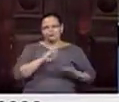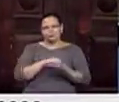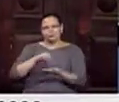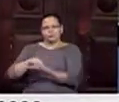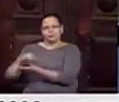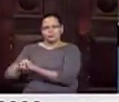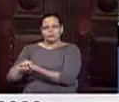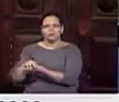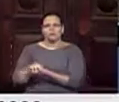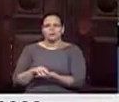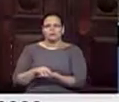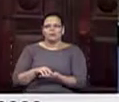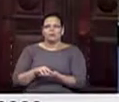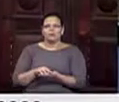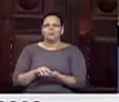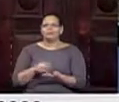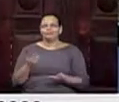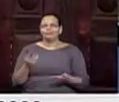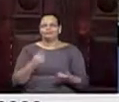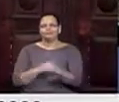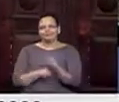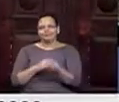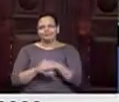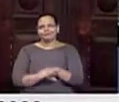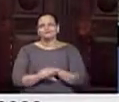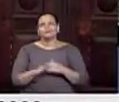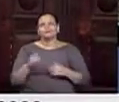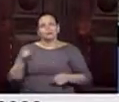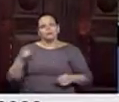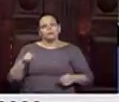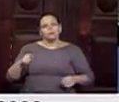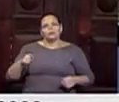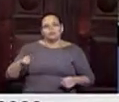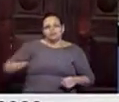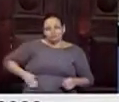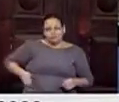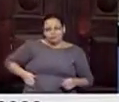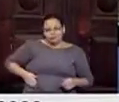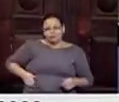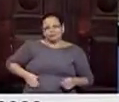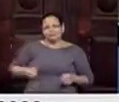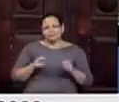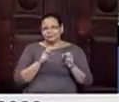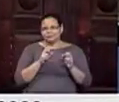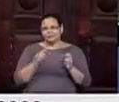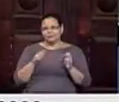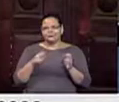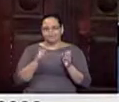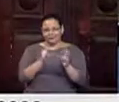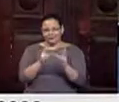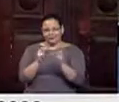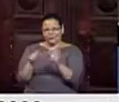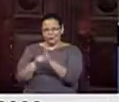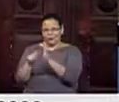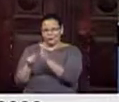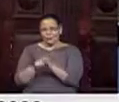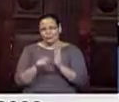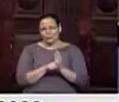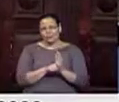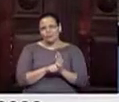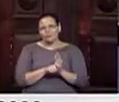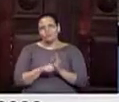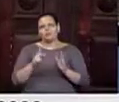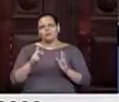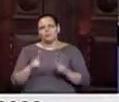polícia cada vez mais corrompidos o tráfico de drogas deputado mais fácil com a excelência bem sabe se liga ao tráfico de armas e as armas